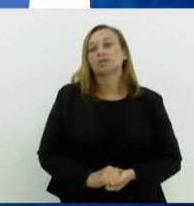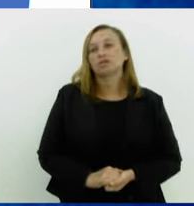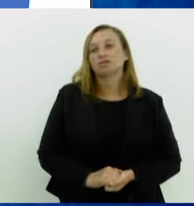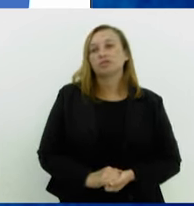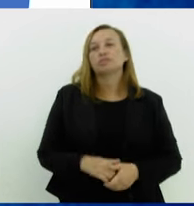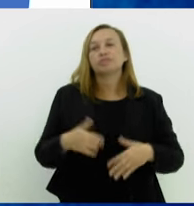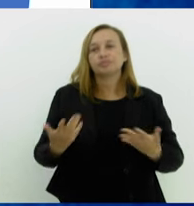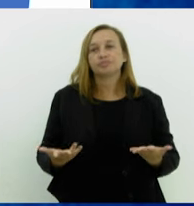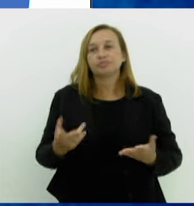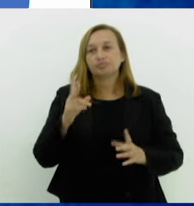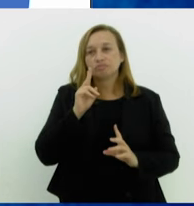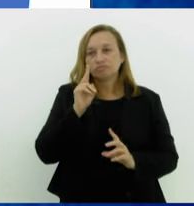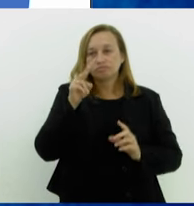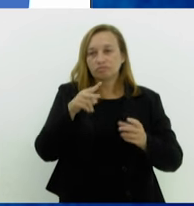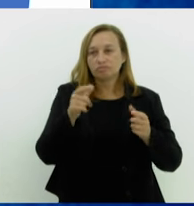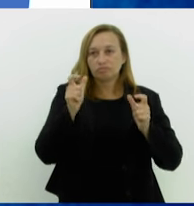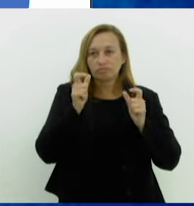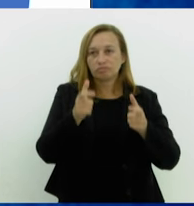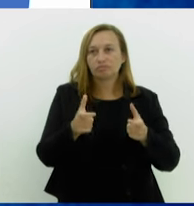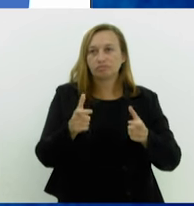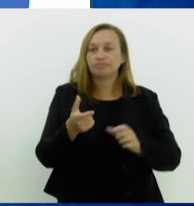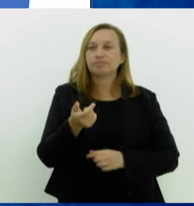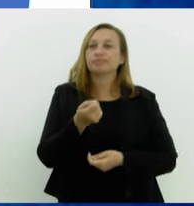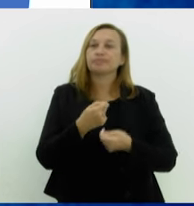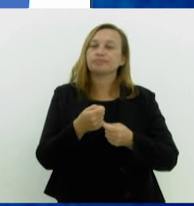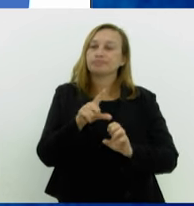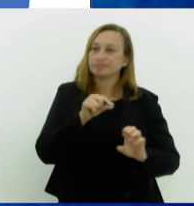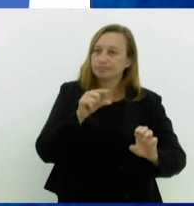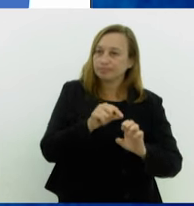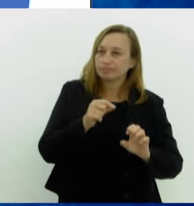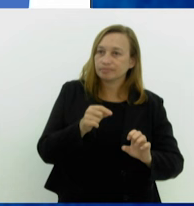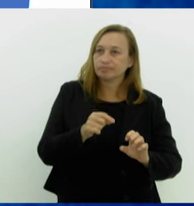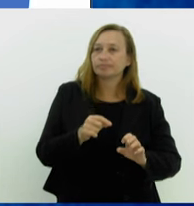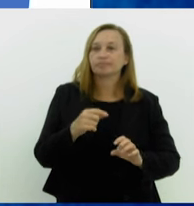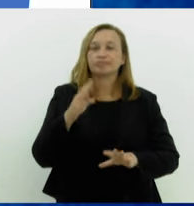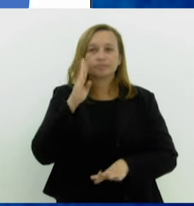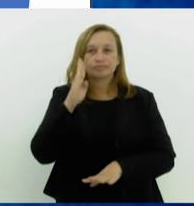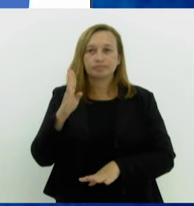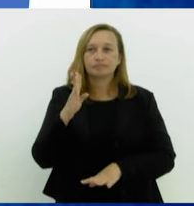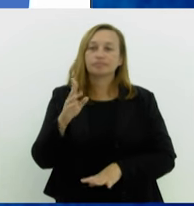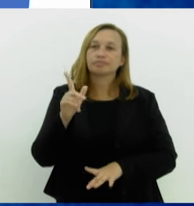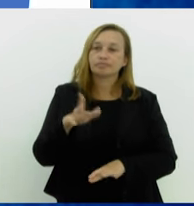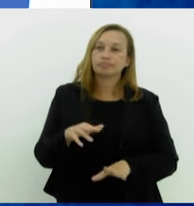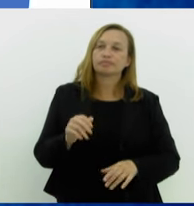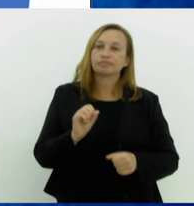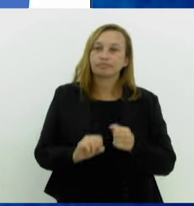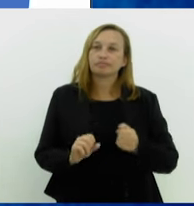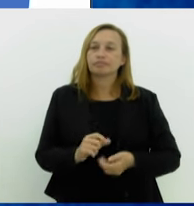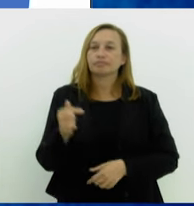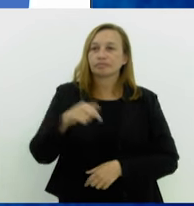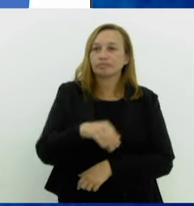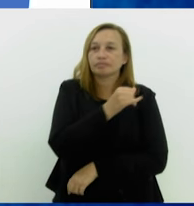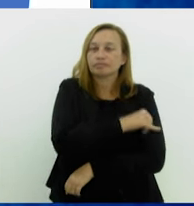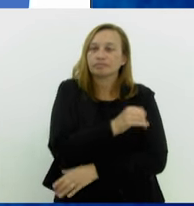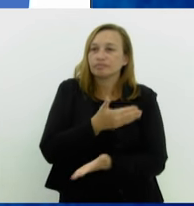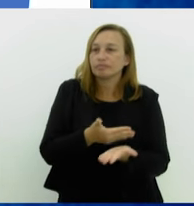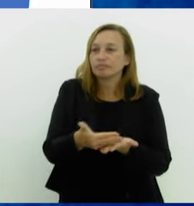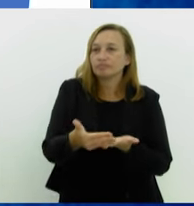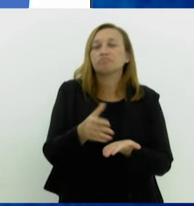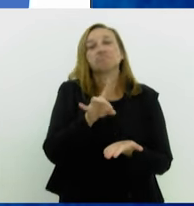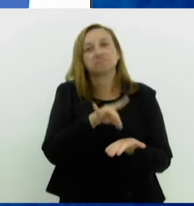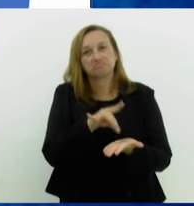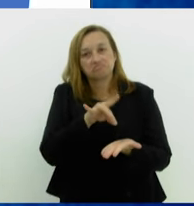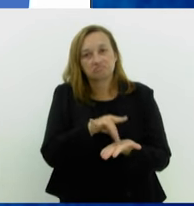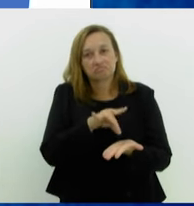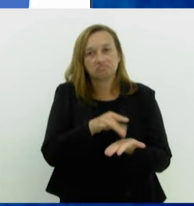então um olhar mais atento ao empreendedorismo como ferramenta pode fazer a diferença falaram falaram muito aqui do Rio como Pioneiro e o rio é realmente